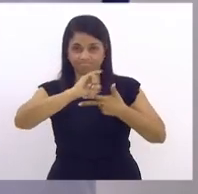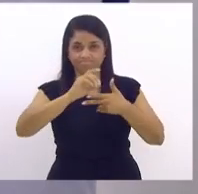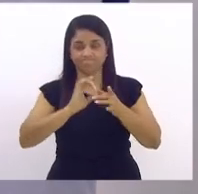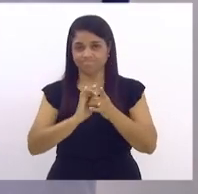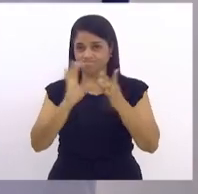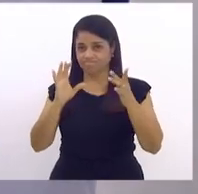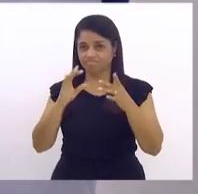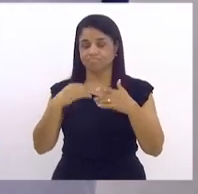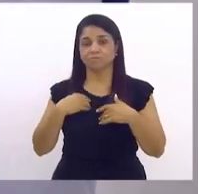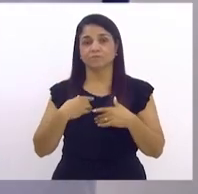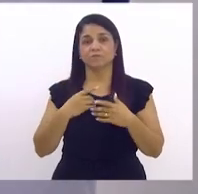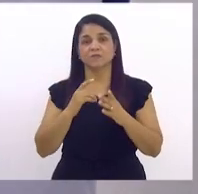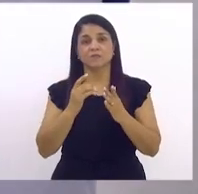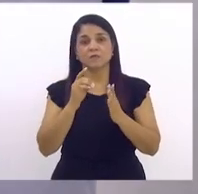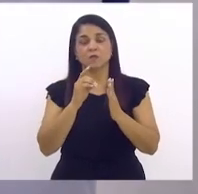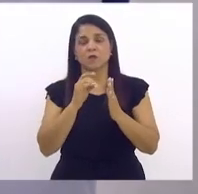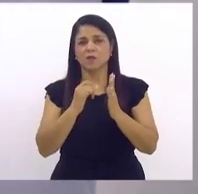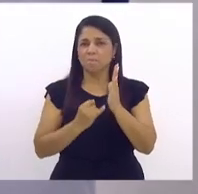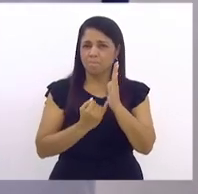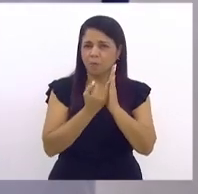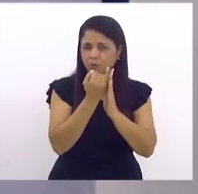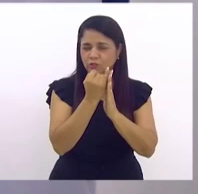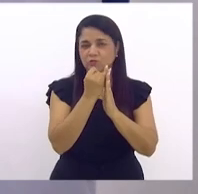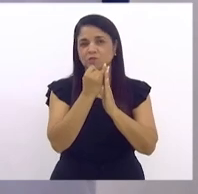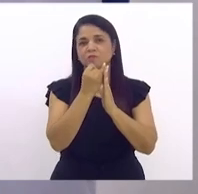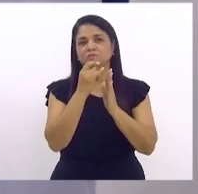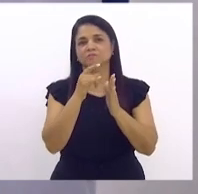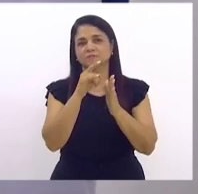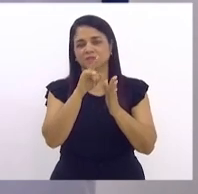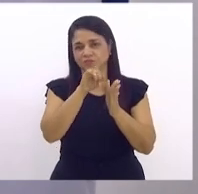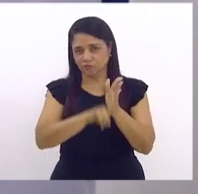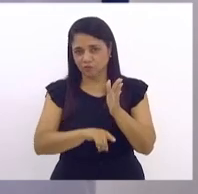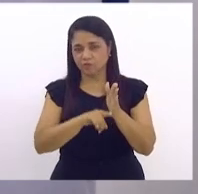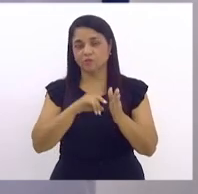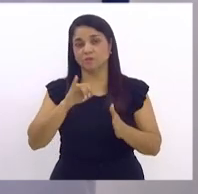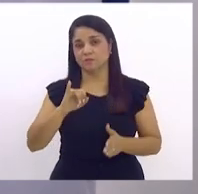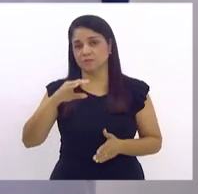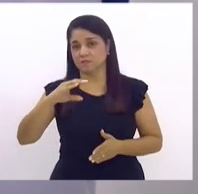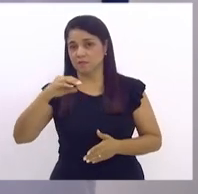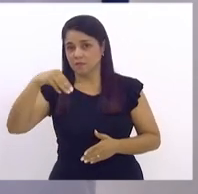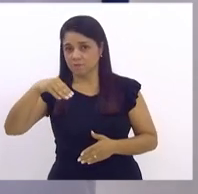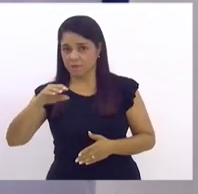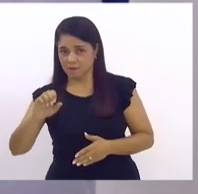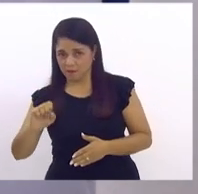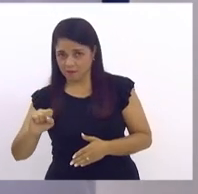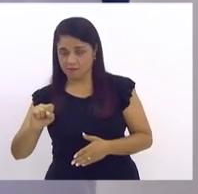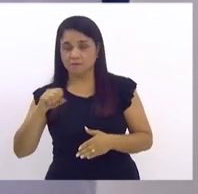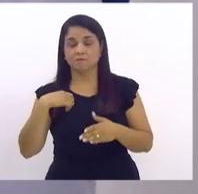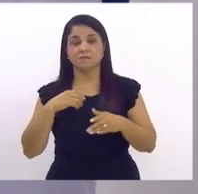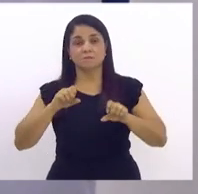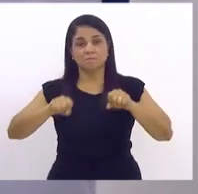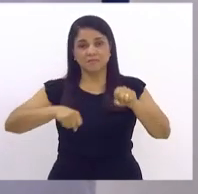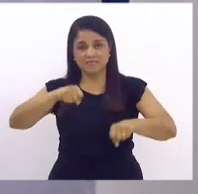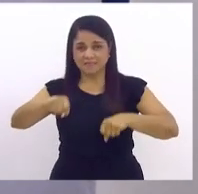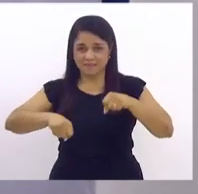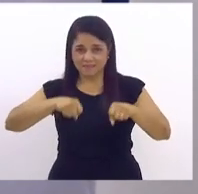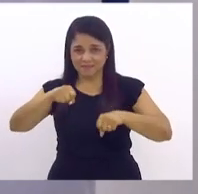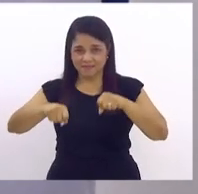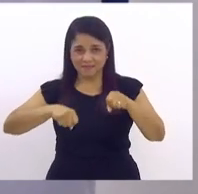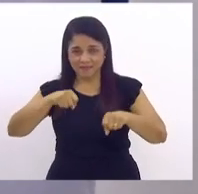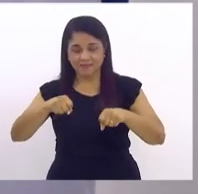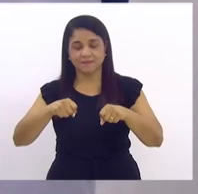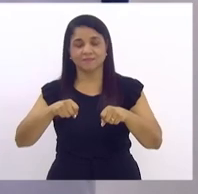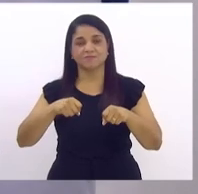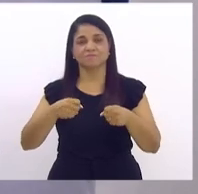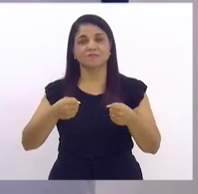conceder isenção do imposto sobre circulação de mercadorias e serviços CMS nas operações internas com bicicletas utilizadas para o serviço de